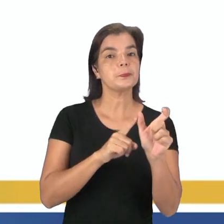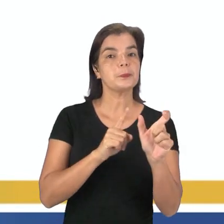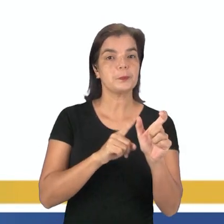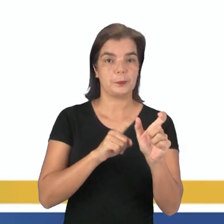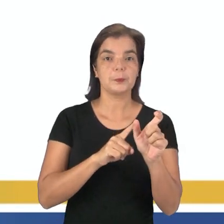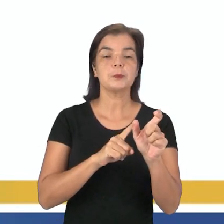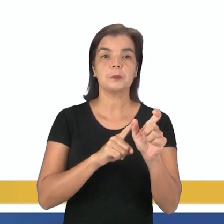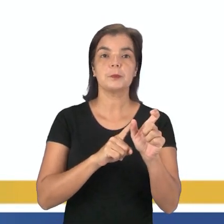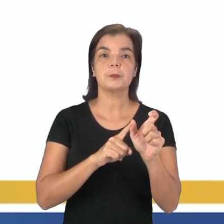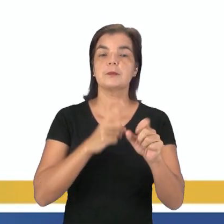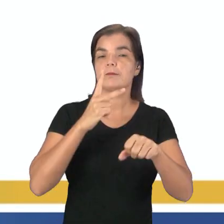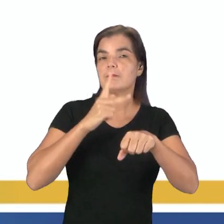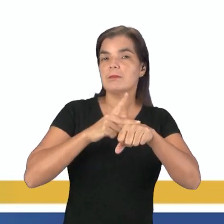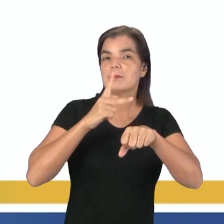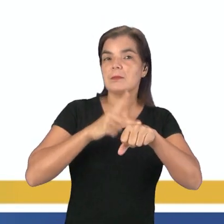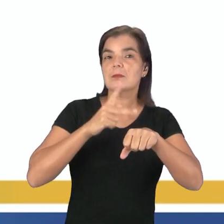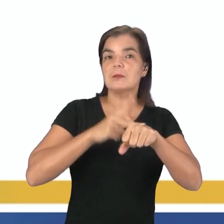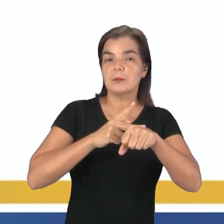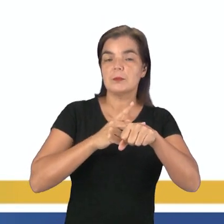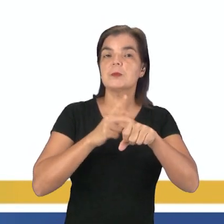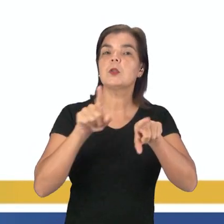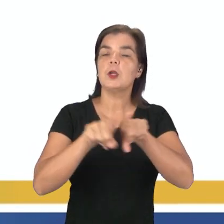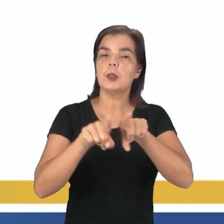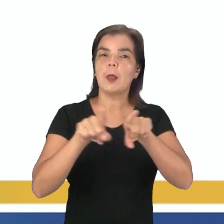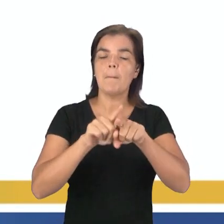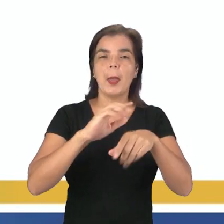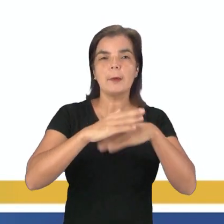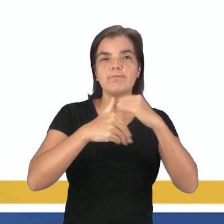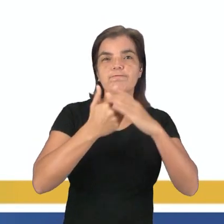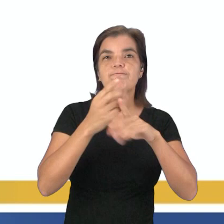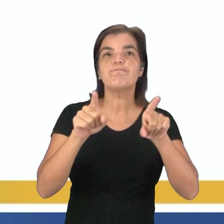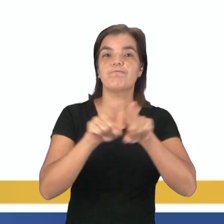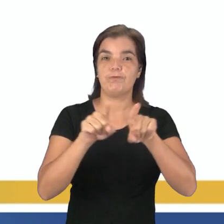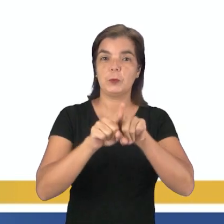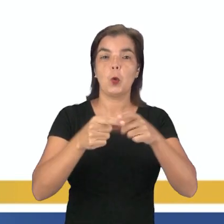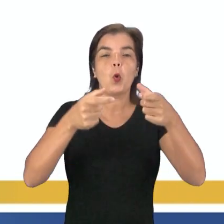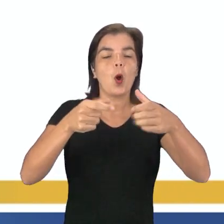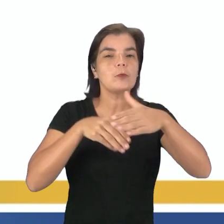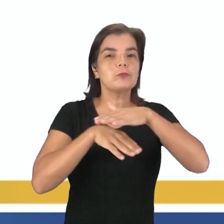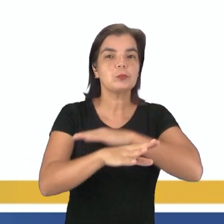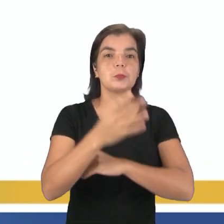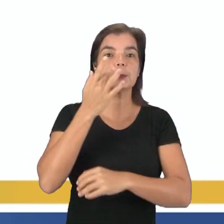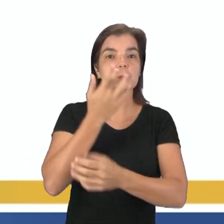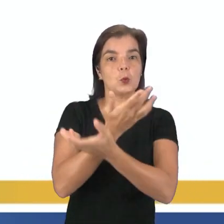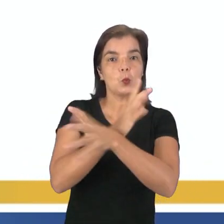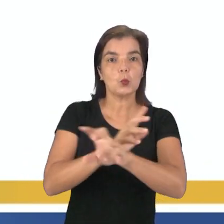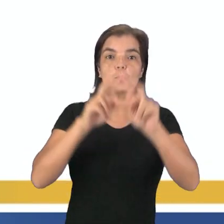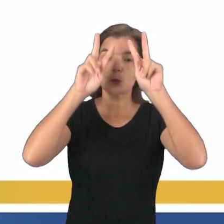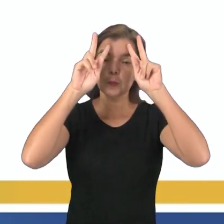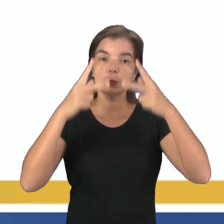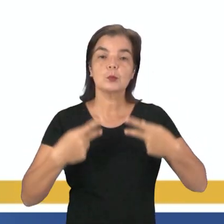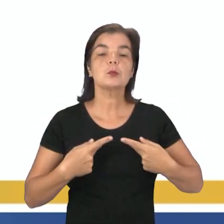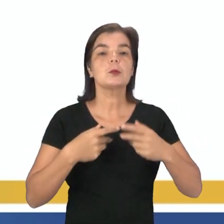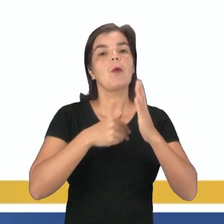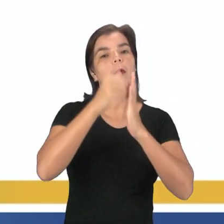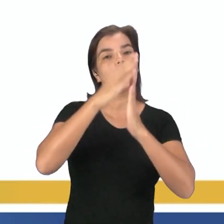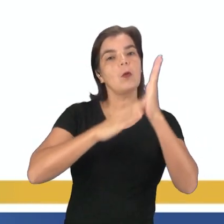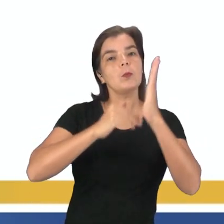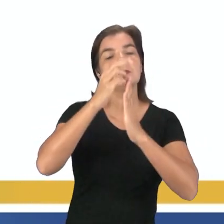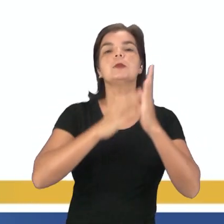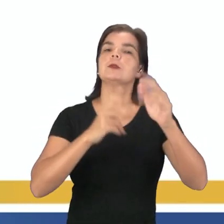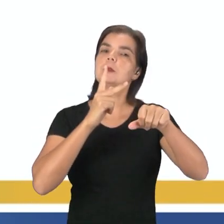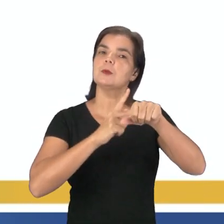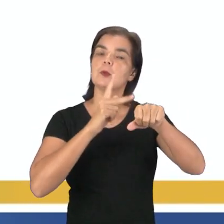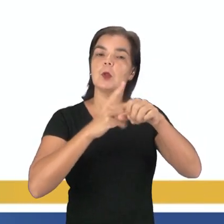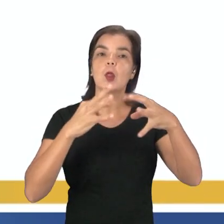de cerâmicas, as pedras lascadas e polidas, as urnas funerárias com ossos humanos, as pinturas